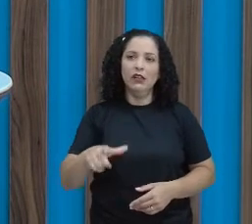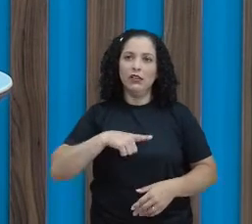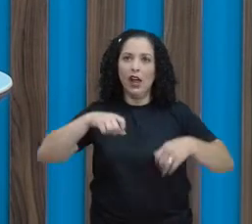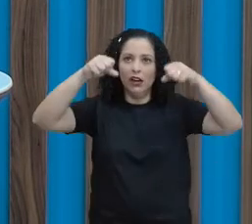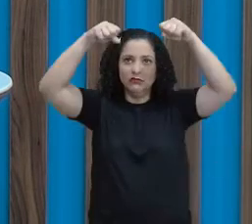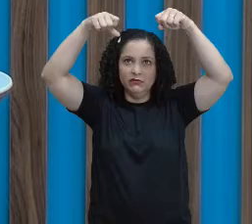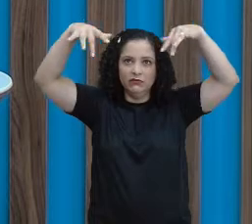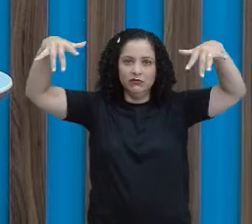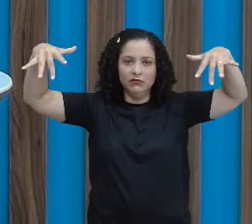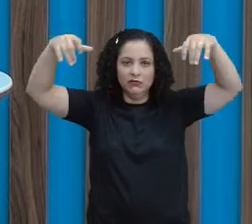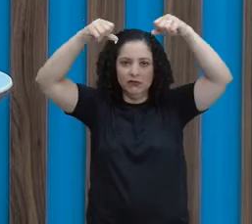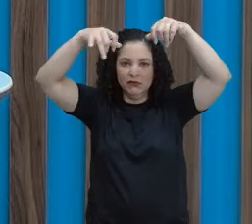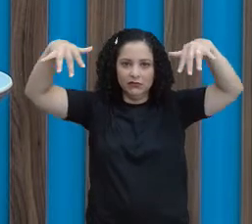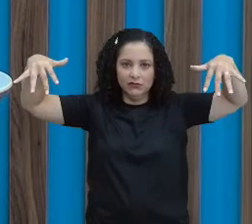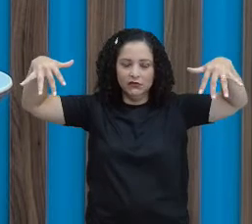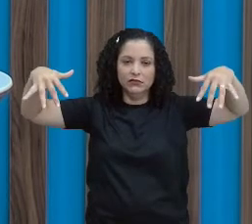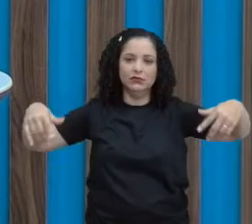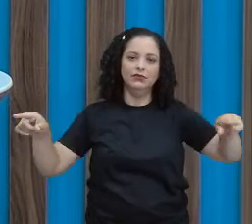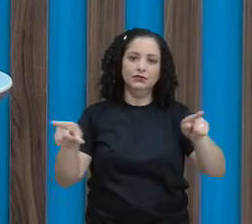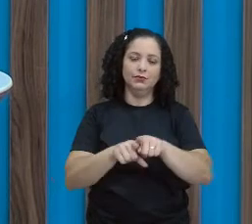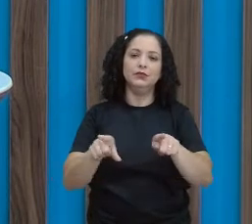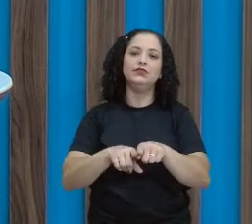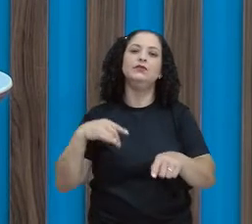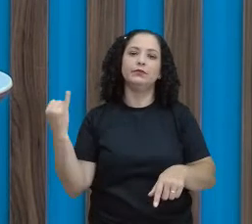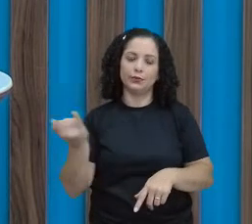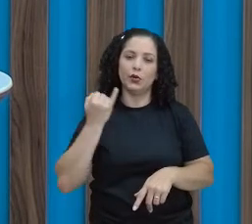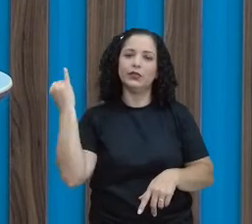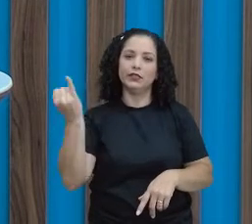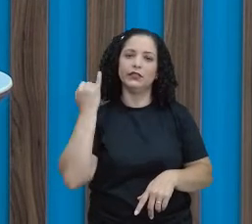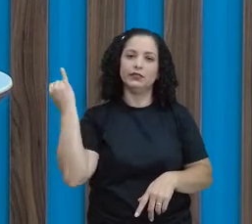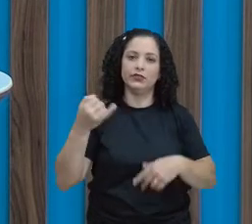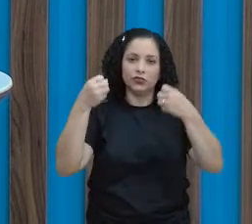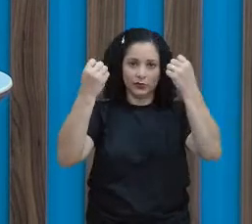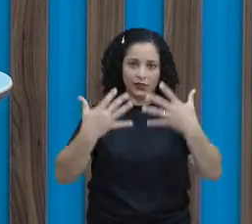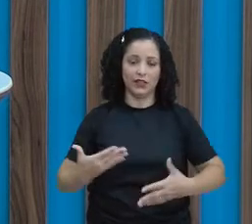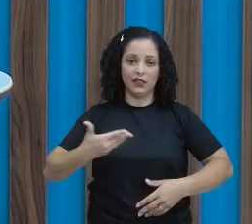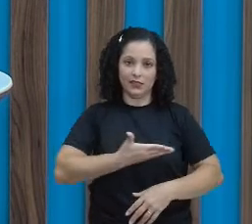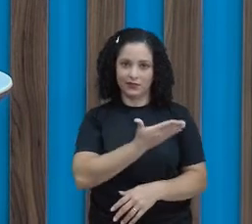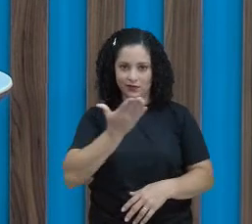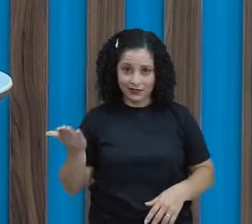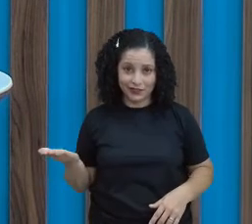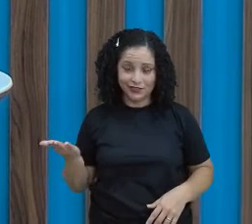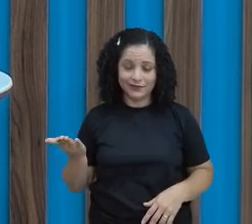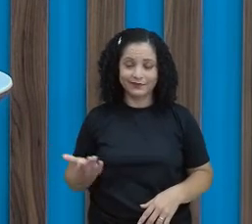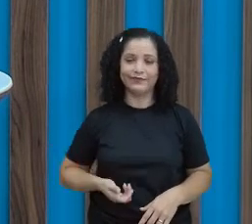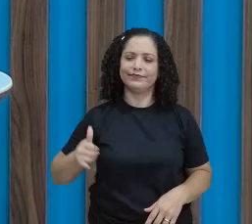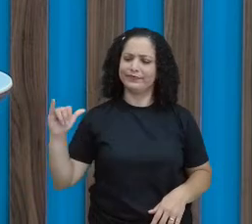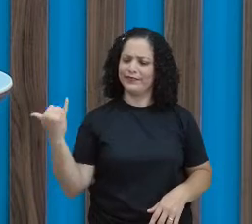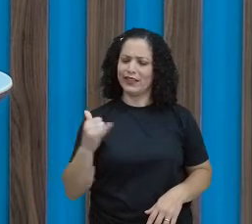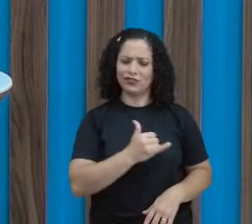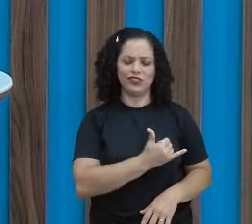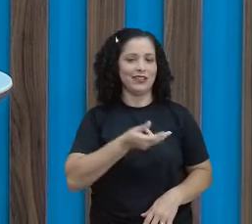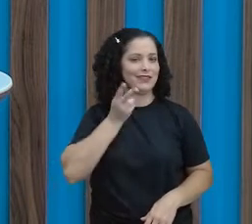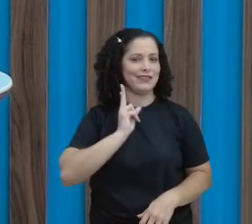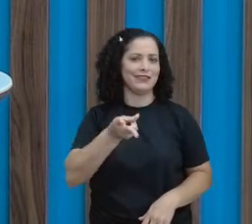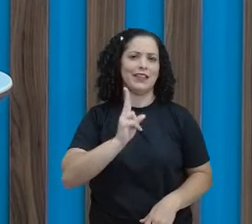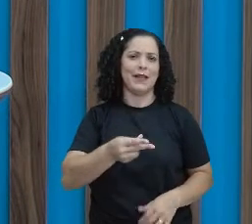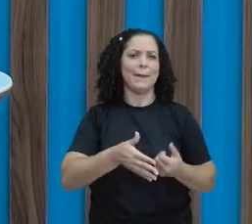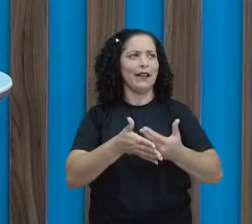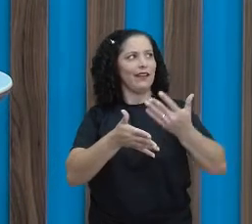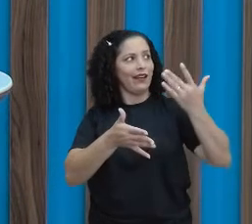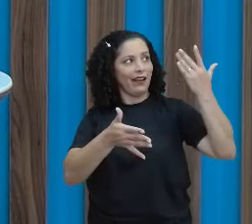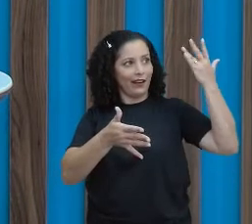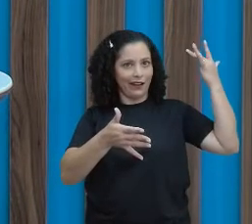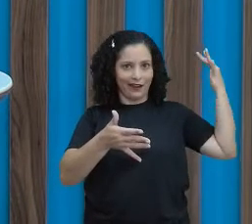radiação. Então, é muito importante falar para vocês a respeito disso. Então, a energia sempre existiu, mesmo antes,